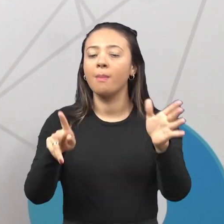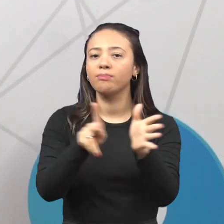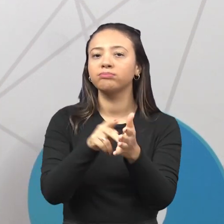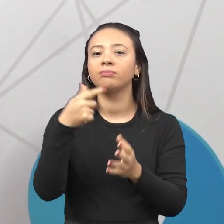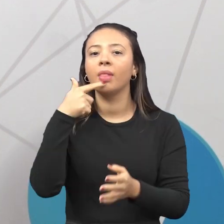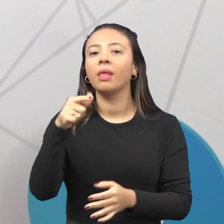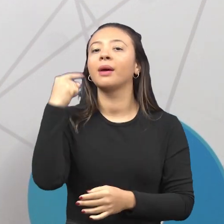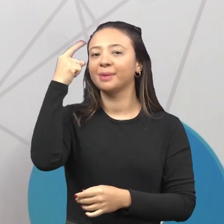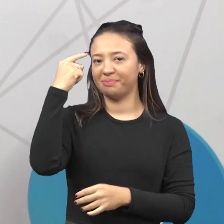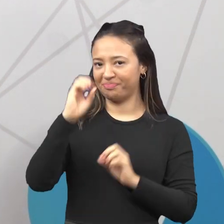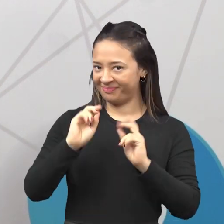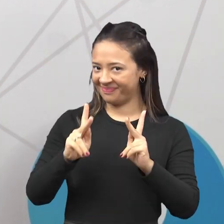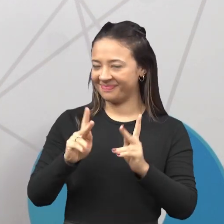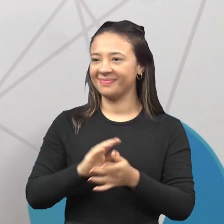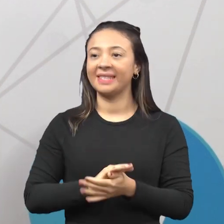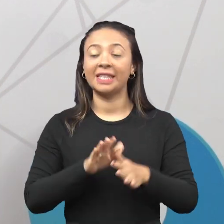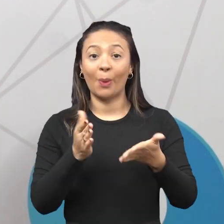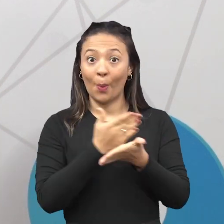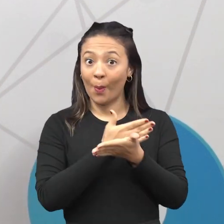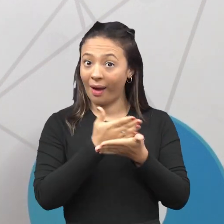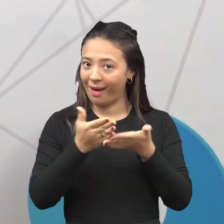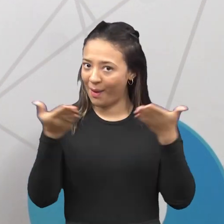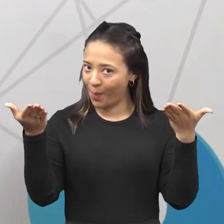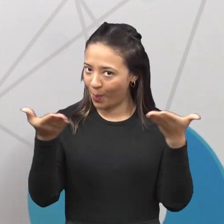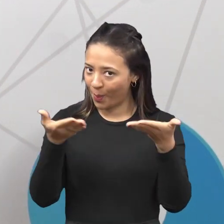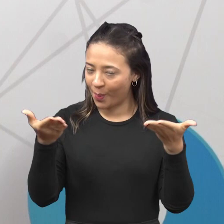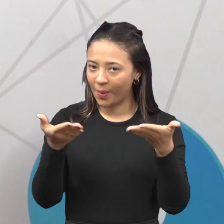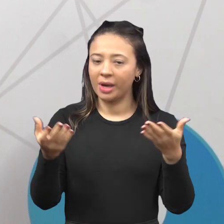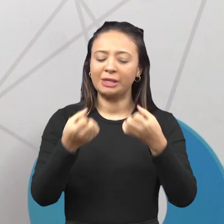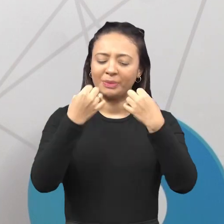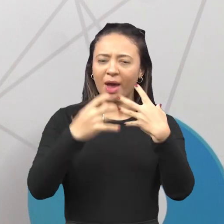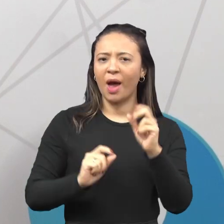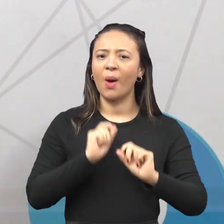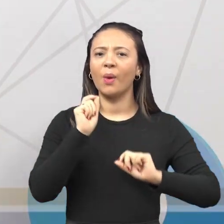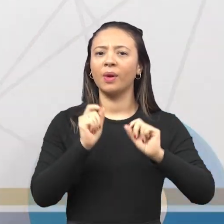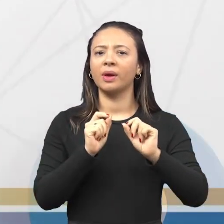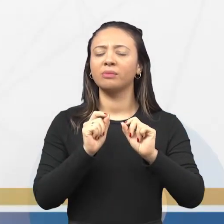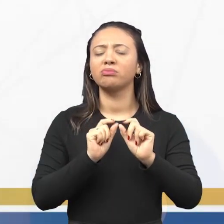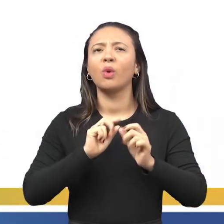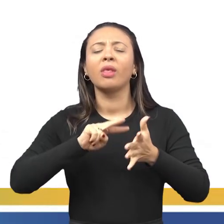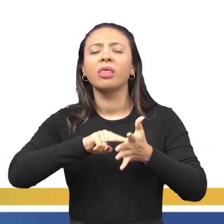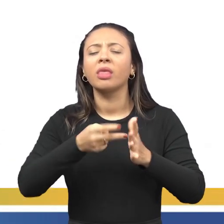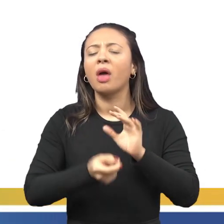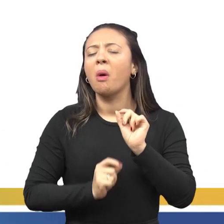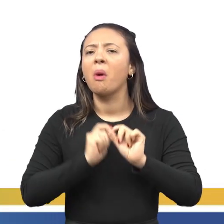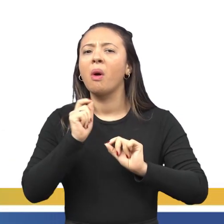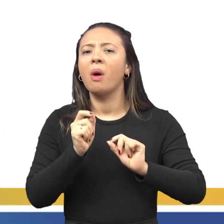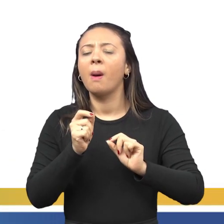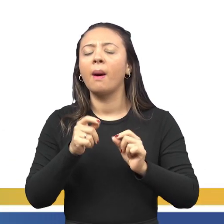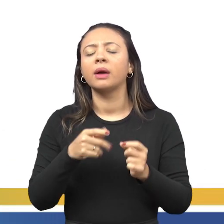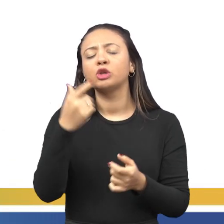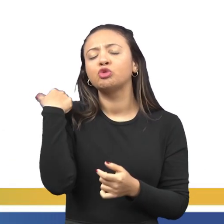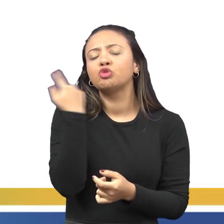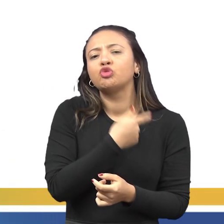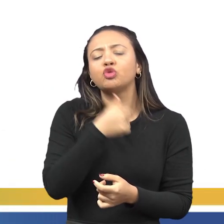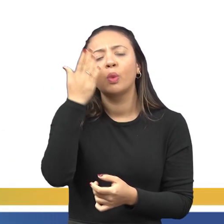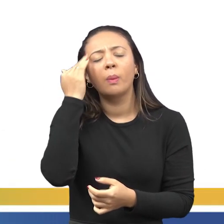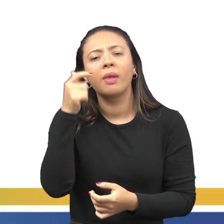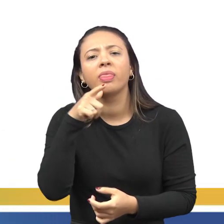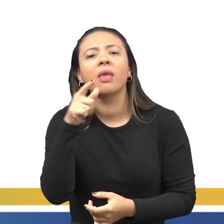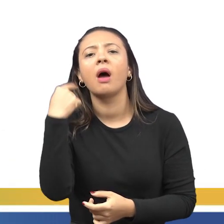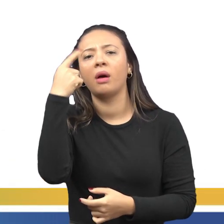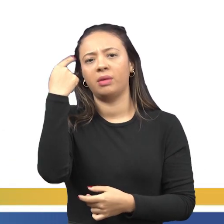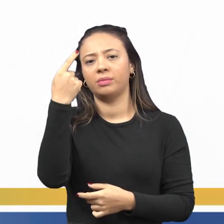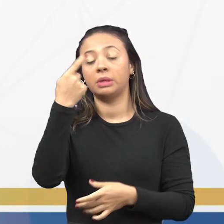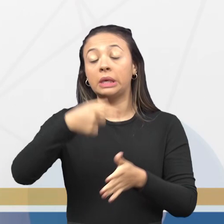bom? Para começar, a gente vai comentar um pouquinho sobre o que sabemos sobre a língua espanhola, certo? Antes